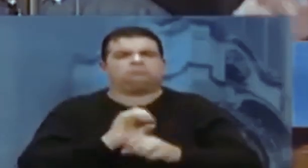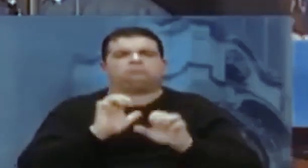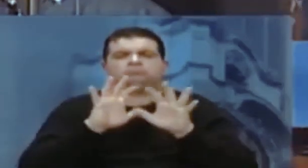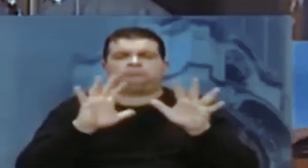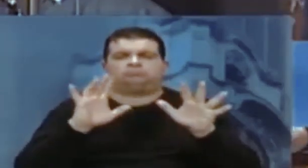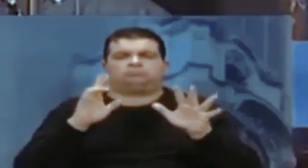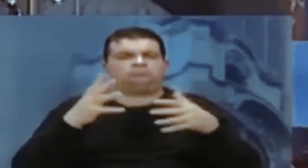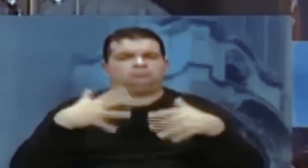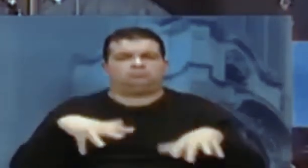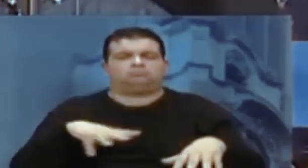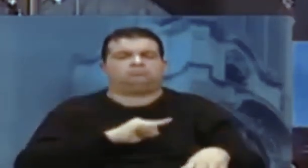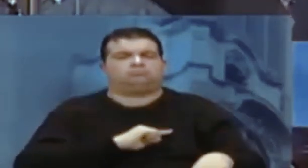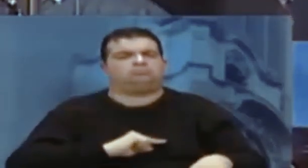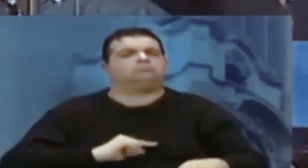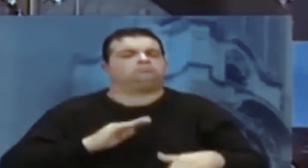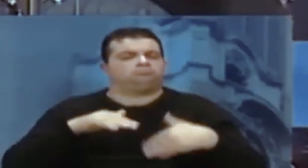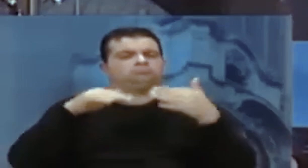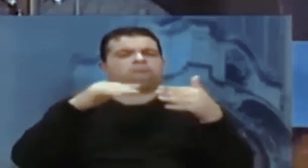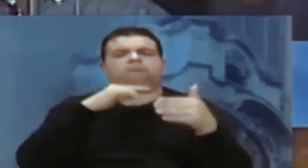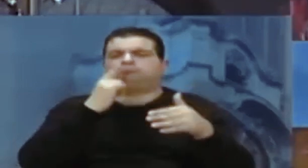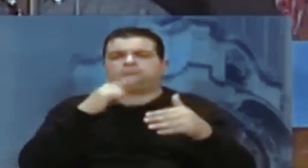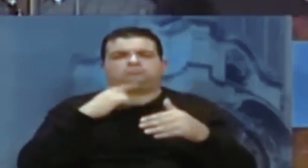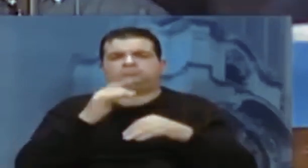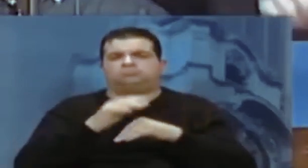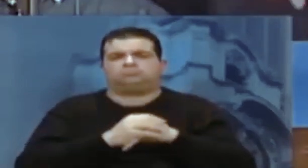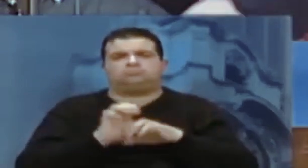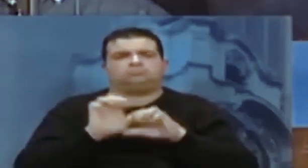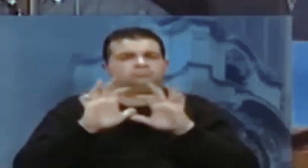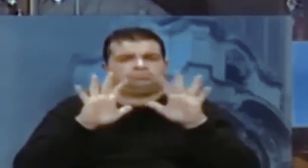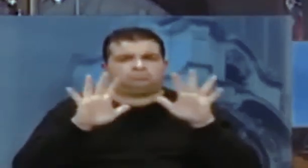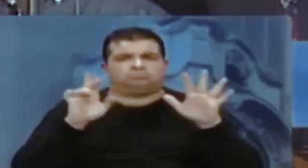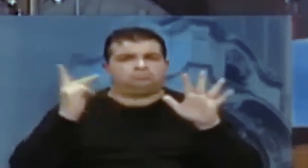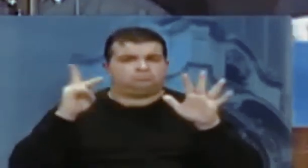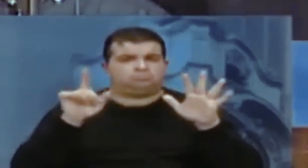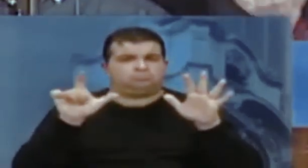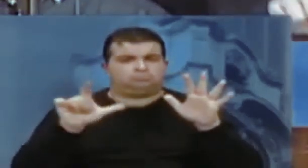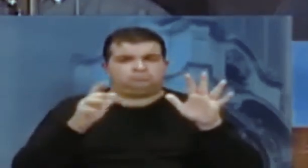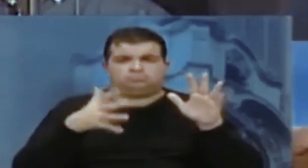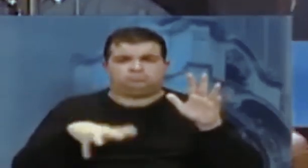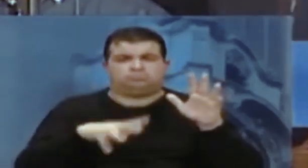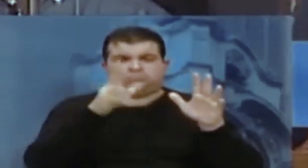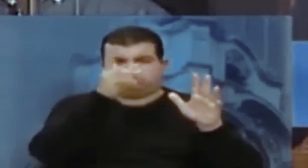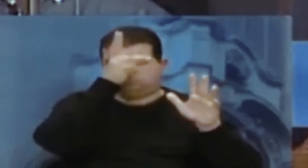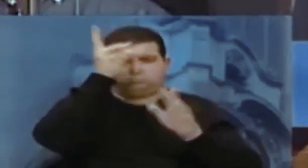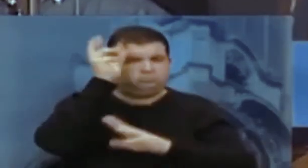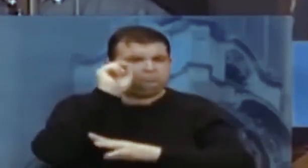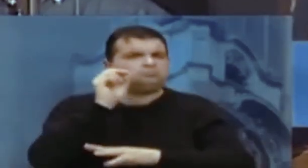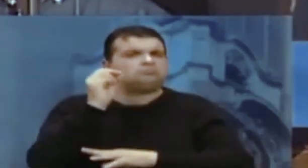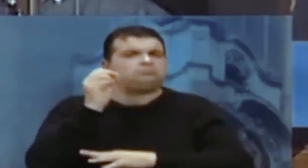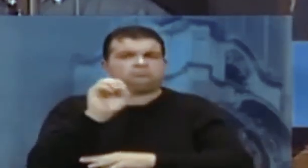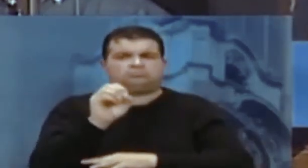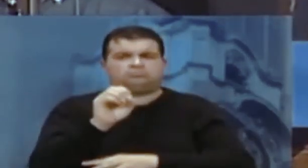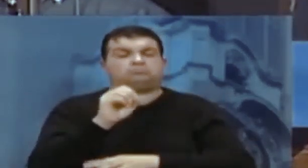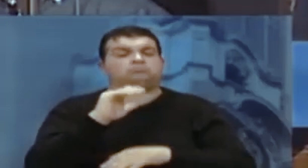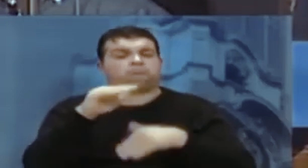que esse governo dê certo. Por óbvio que ela não quer que a prefeitura de Porto Alegre tenha